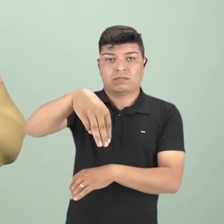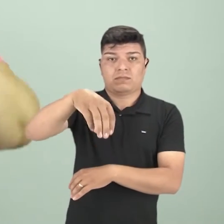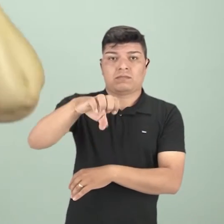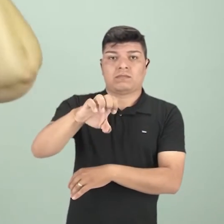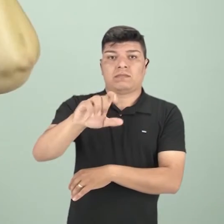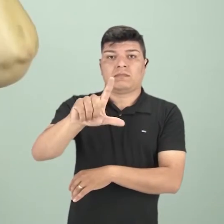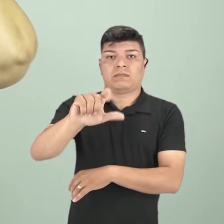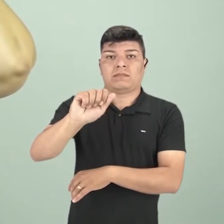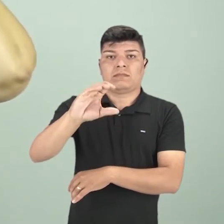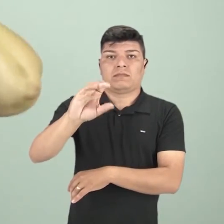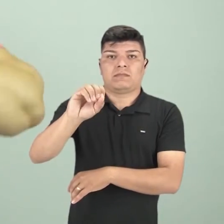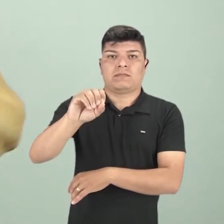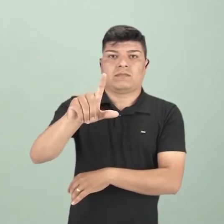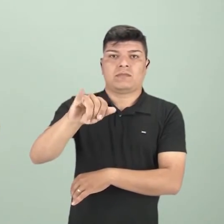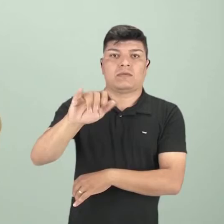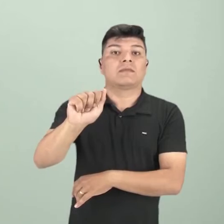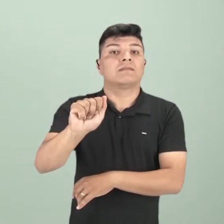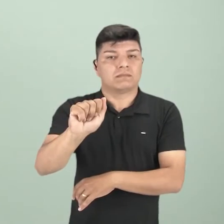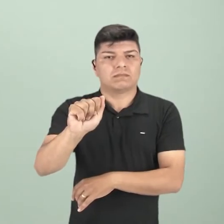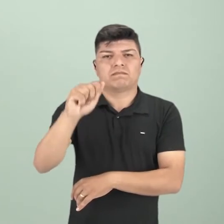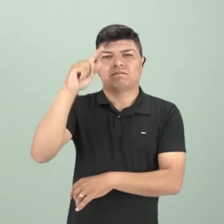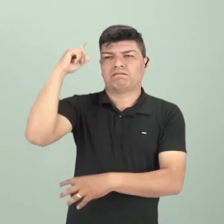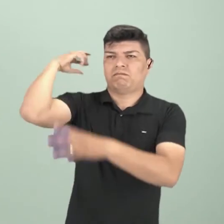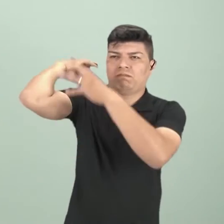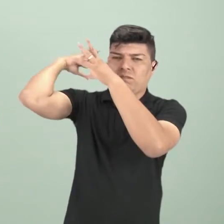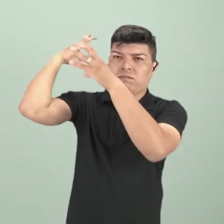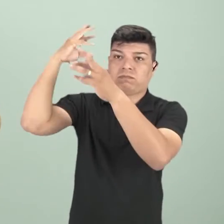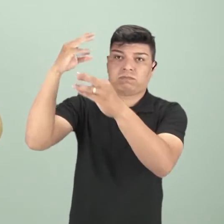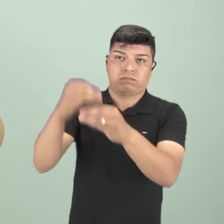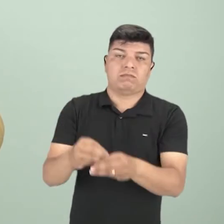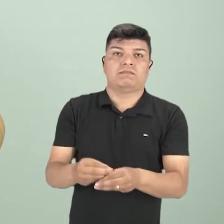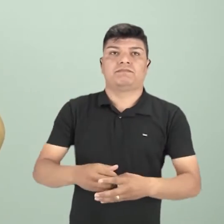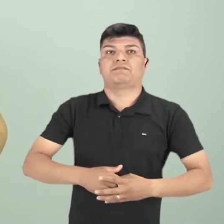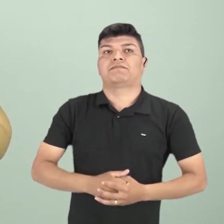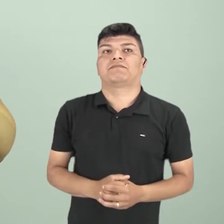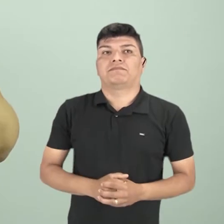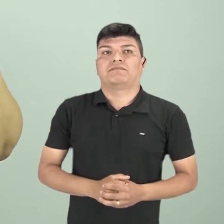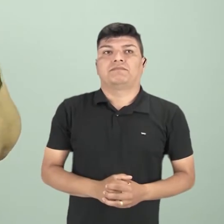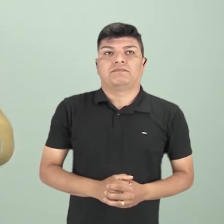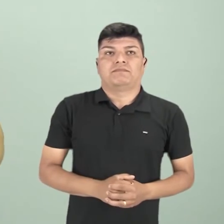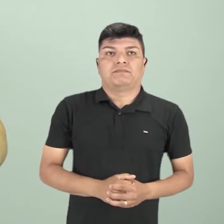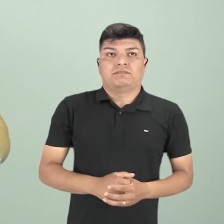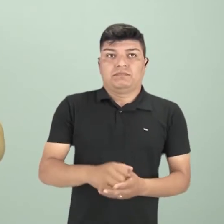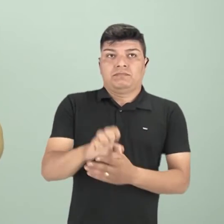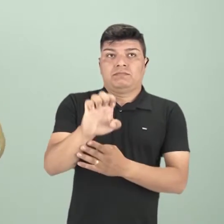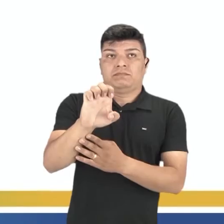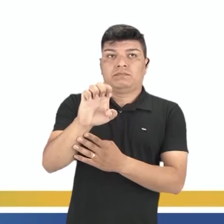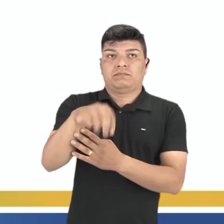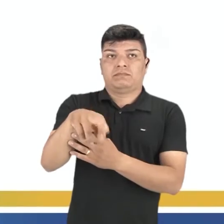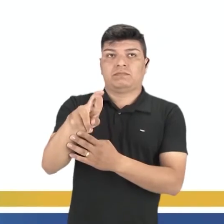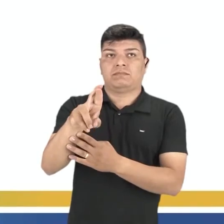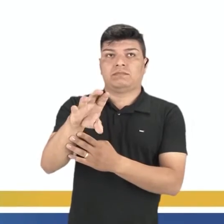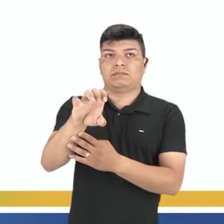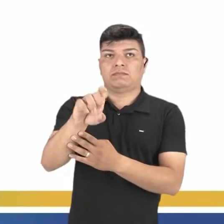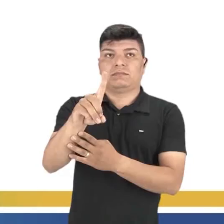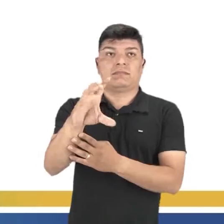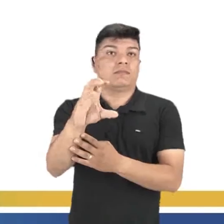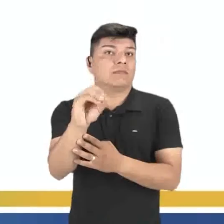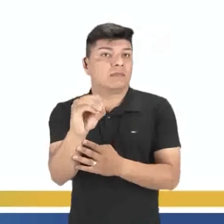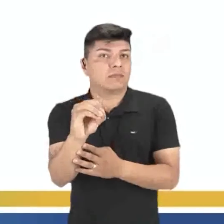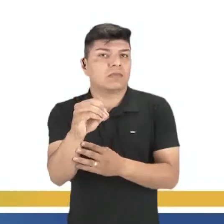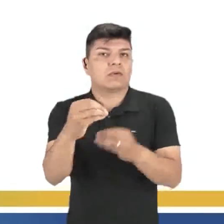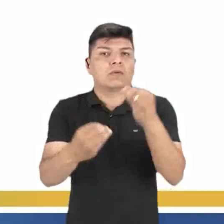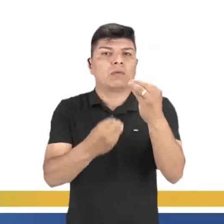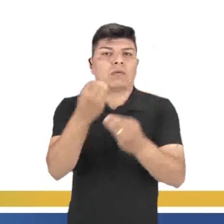melancolia, recordando-se do momento passado. Certo? Então, o enredo. Como que é esse enredo? Como eu